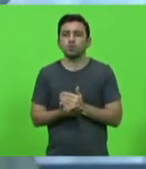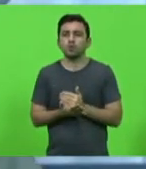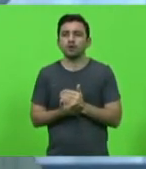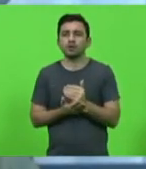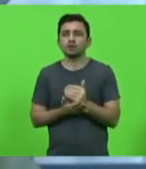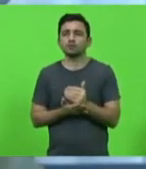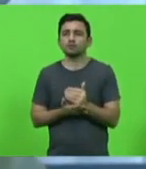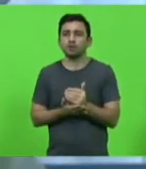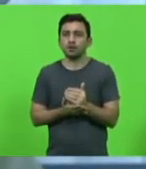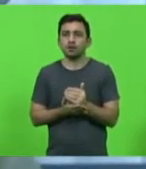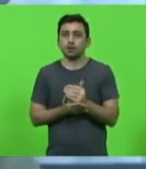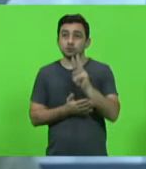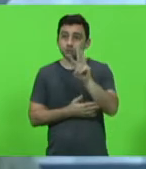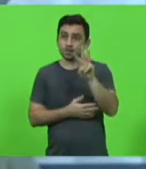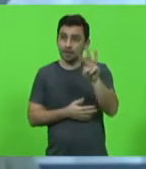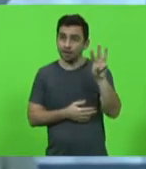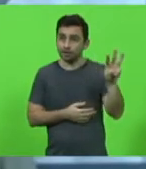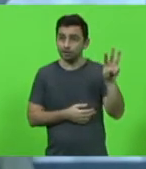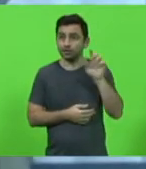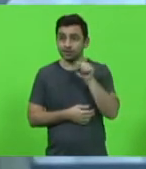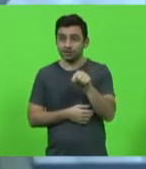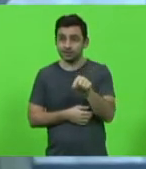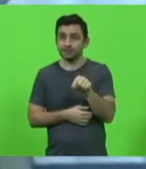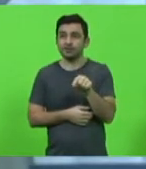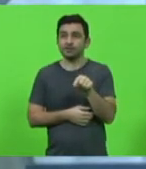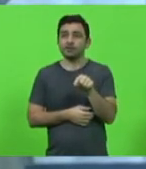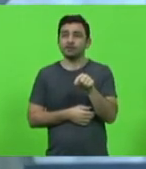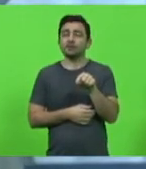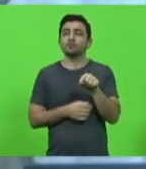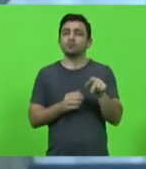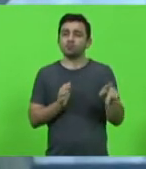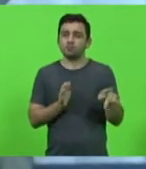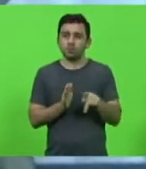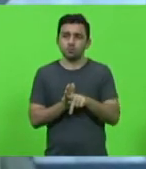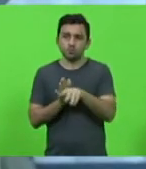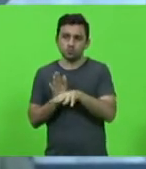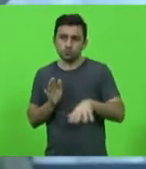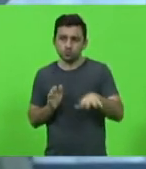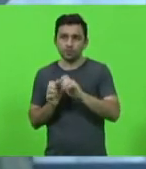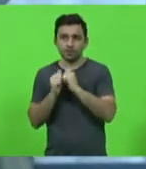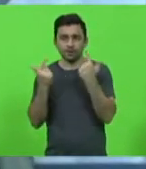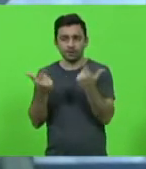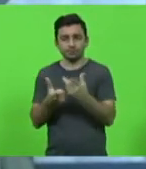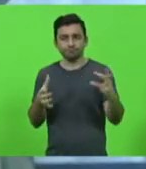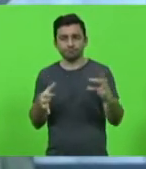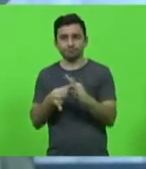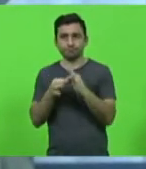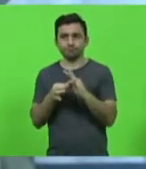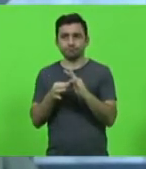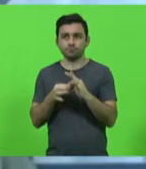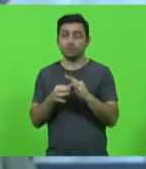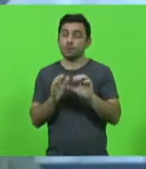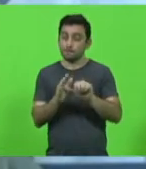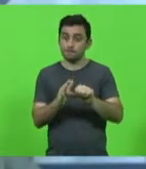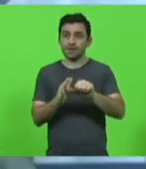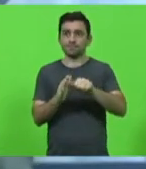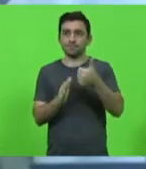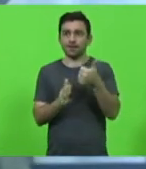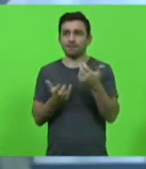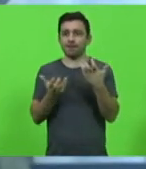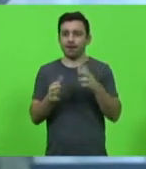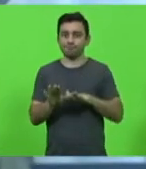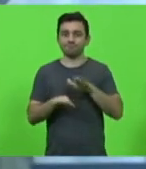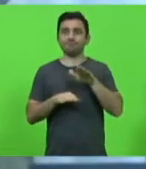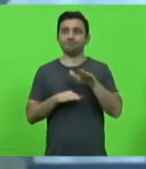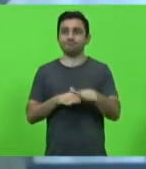colocamos no ar o site, né, que fica hospedado no site da LESC. Então, essa é a primeira etapa, né,